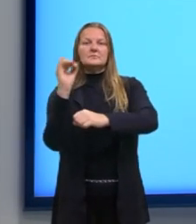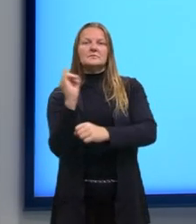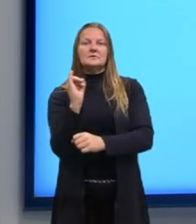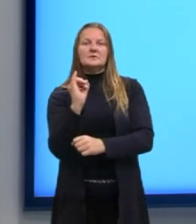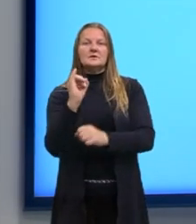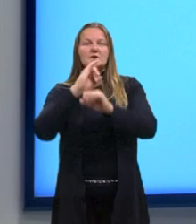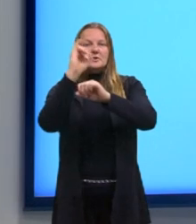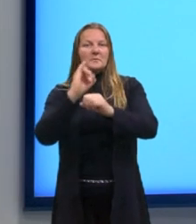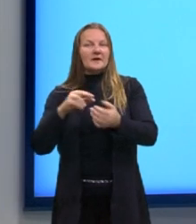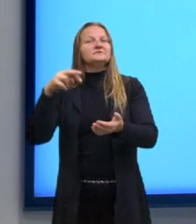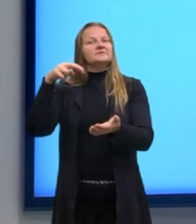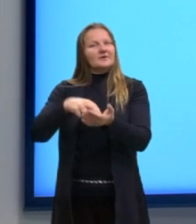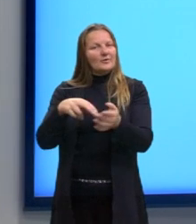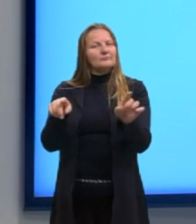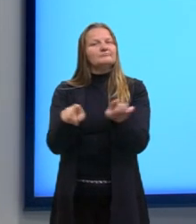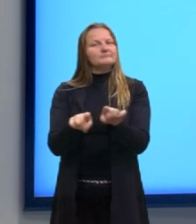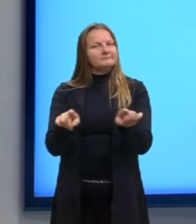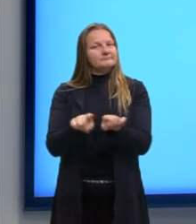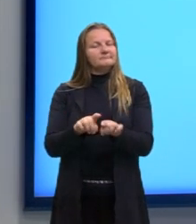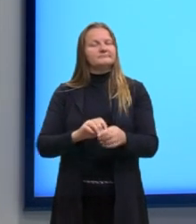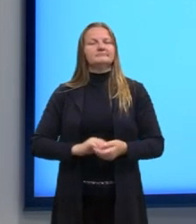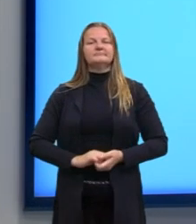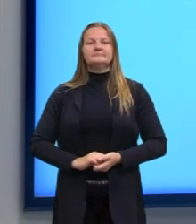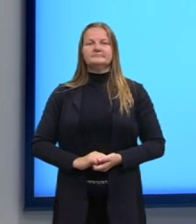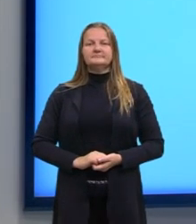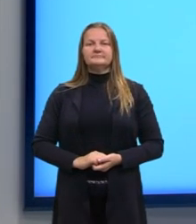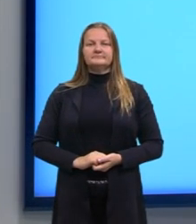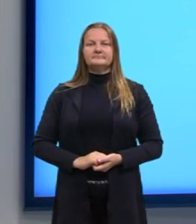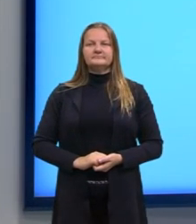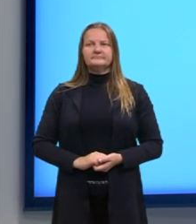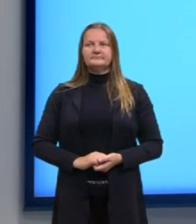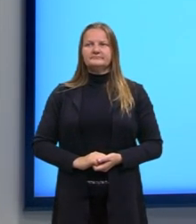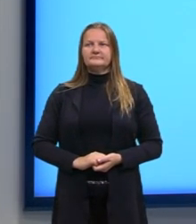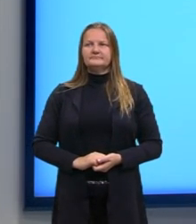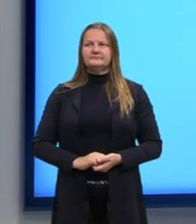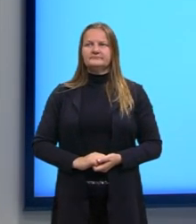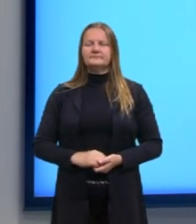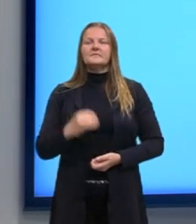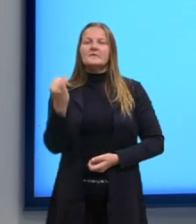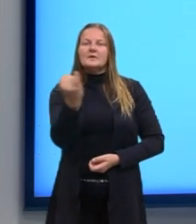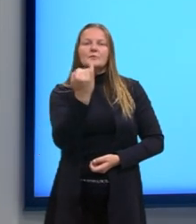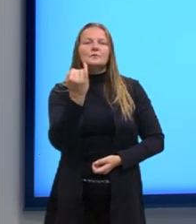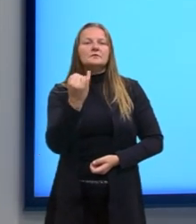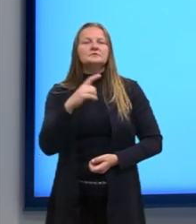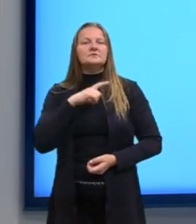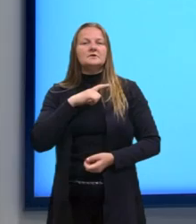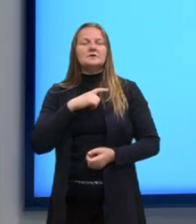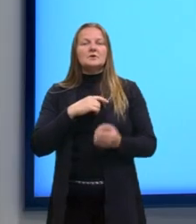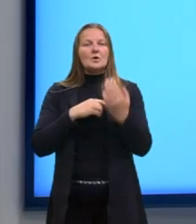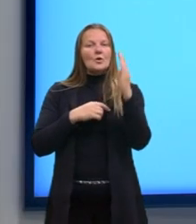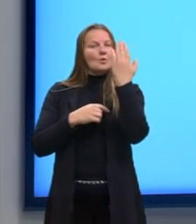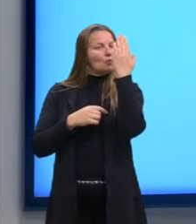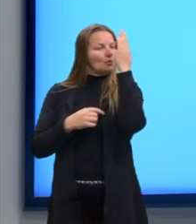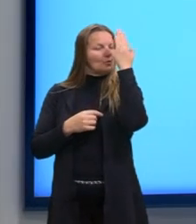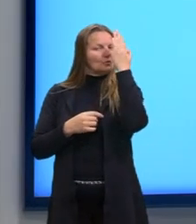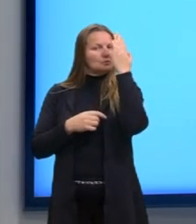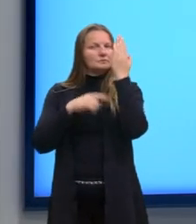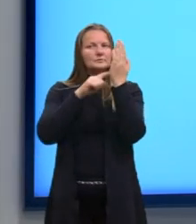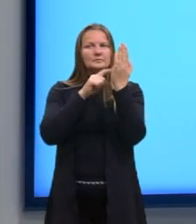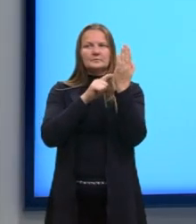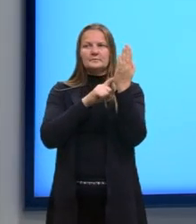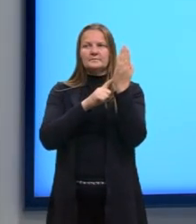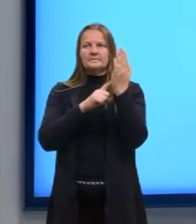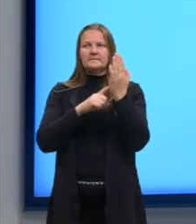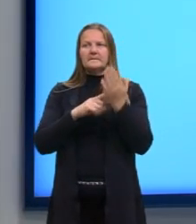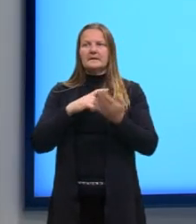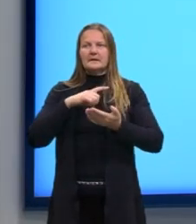imagem real também bom ainda é importante a gente considerar que o espelho ele precisa para ele ter